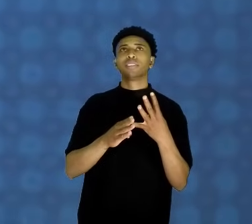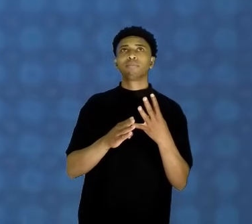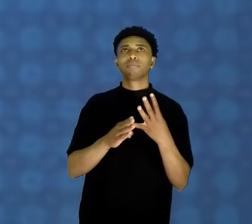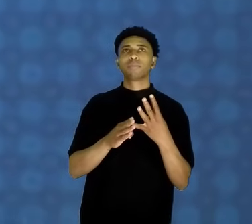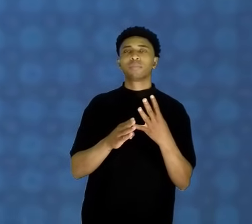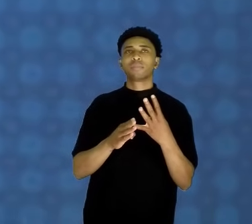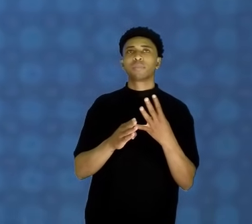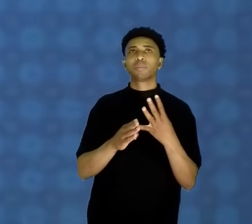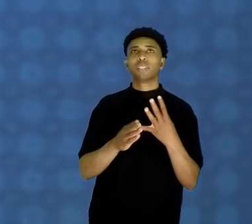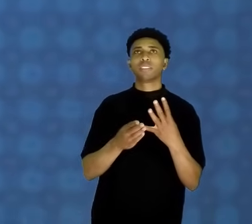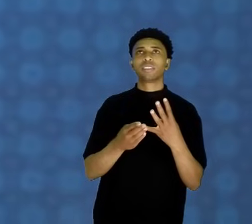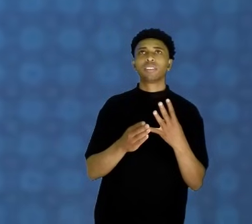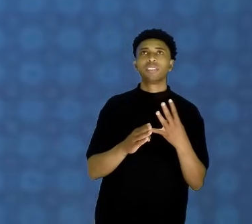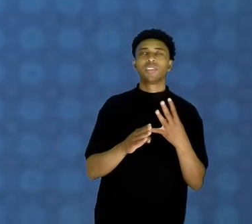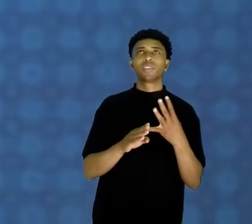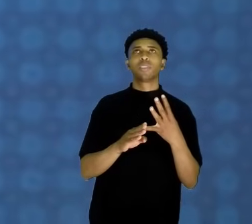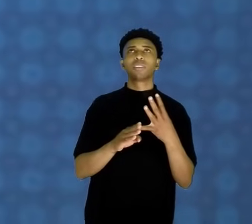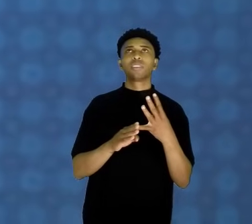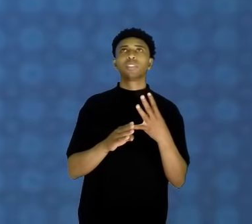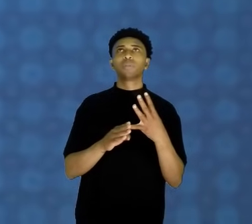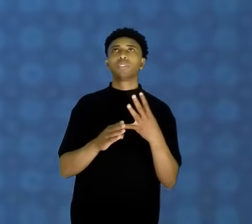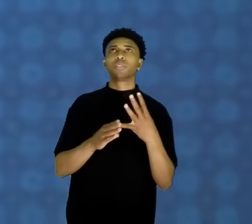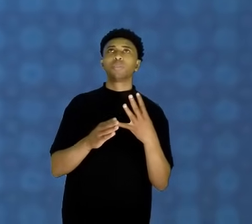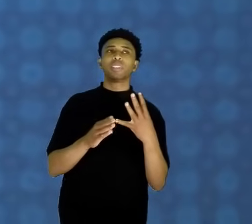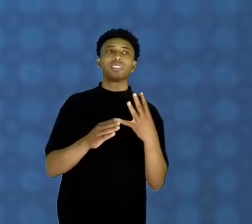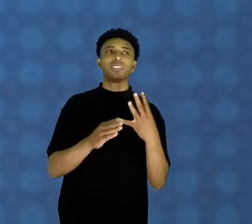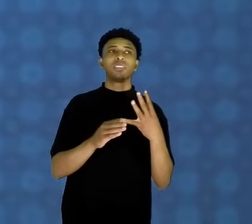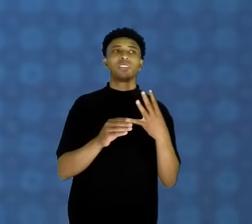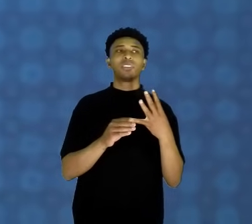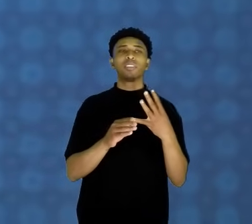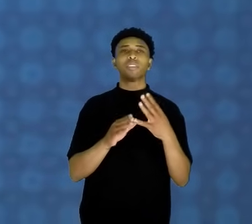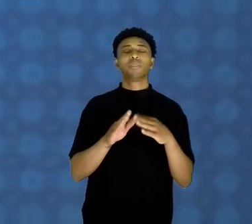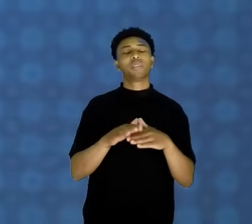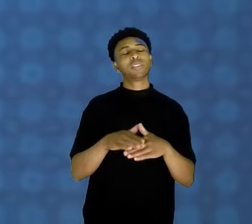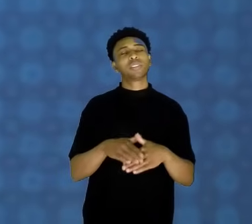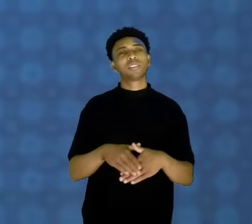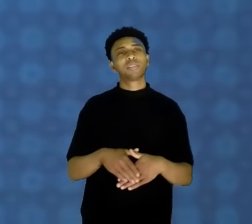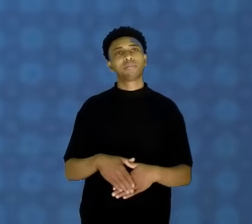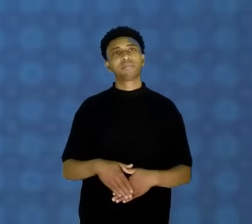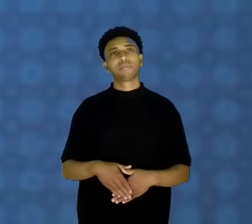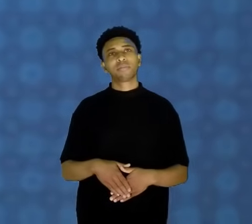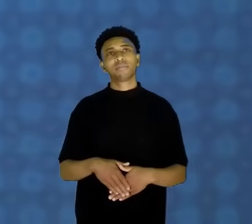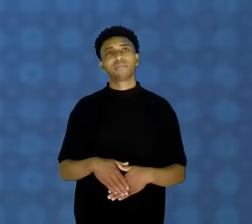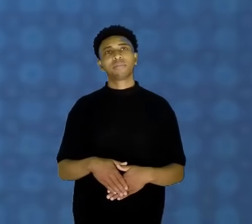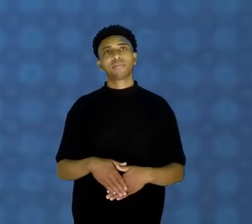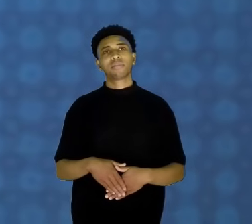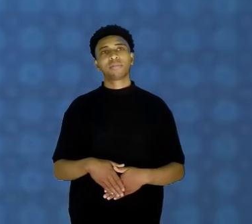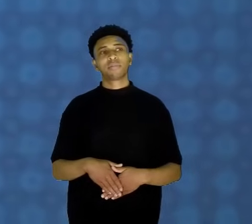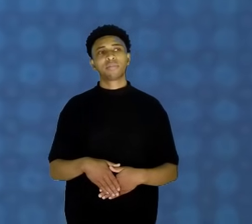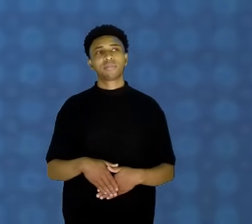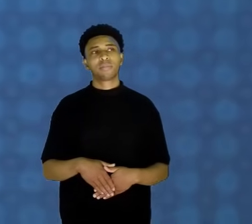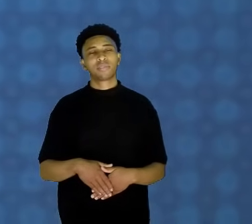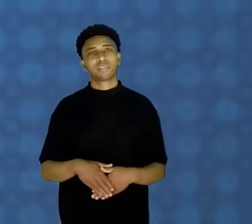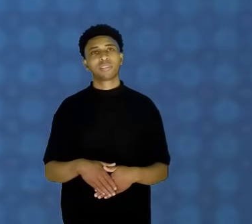Se você passar nos quatro testes, você terá uma fé irritantemente